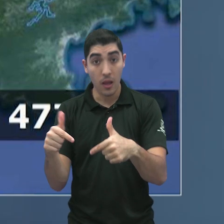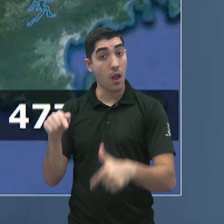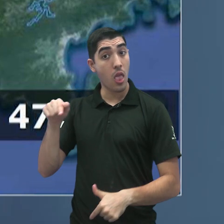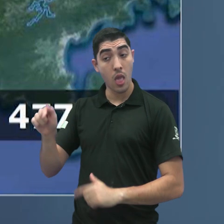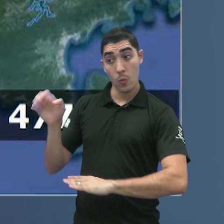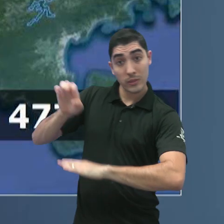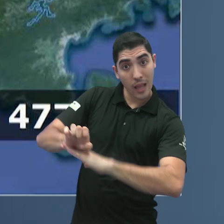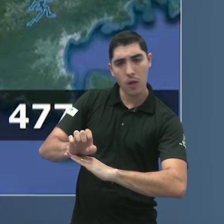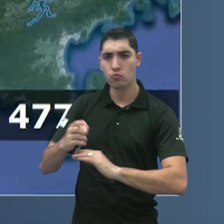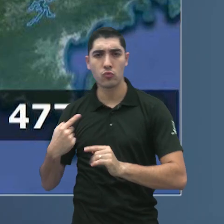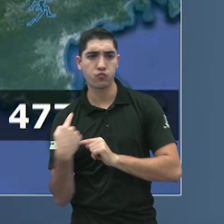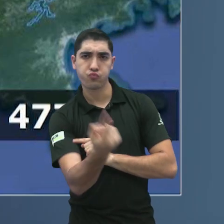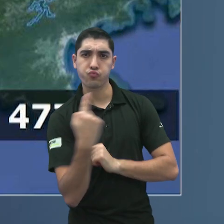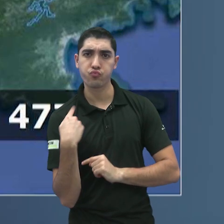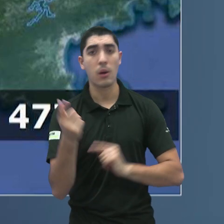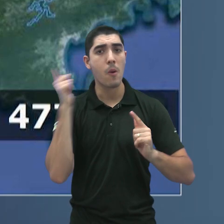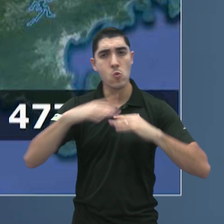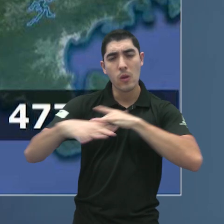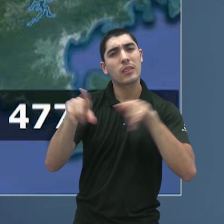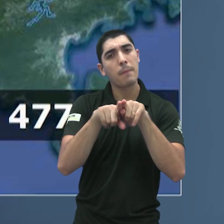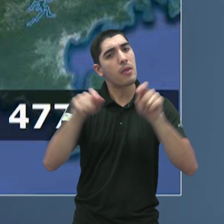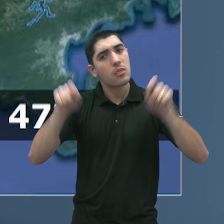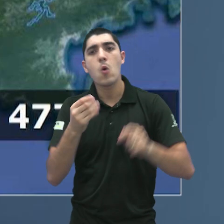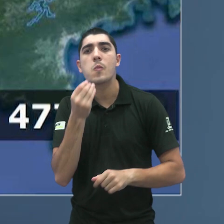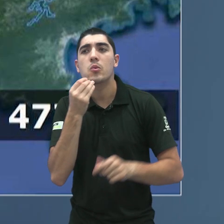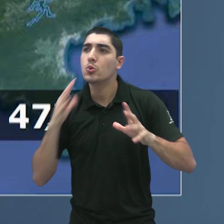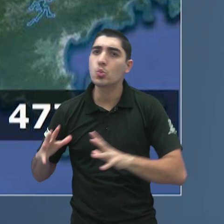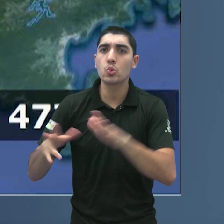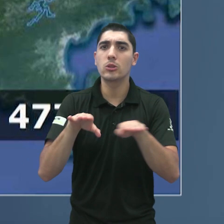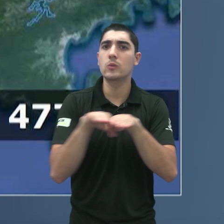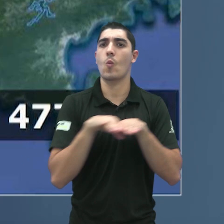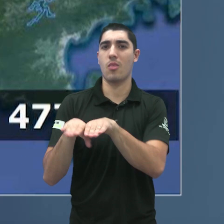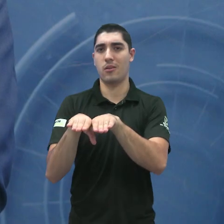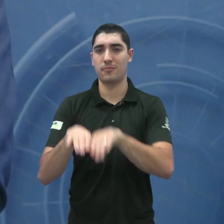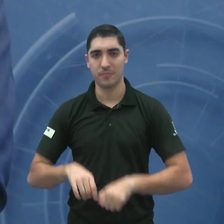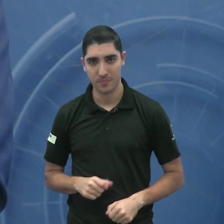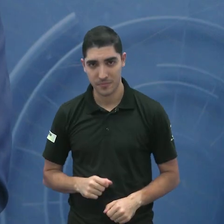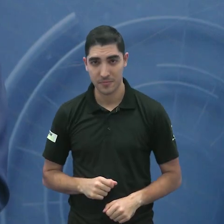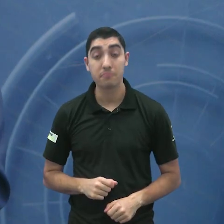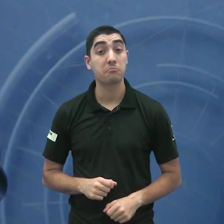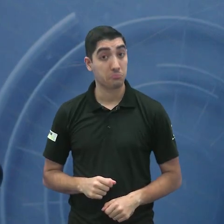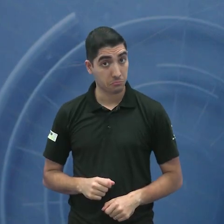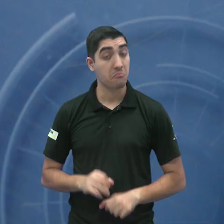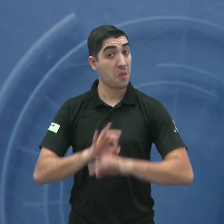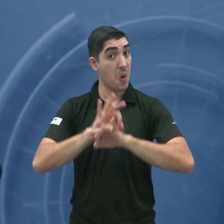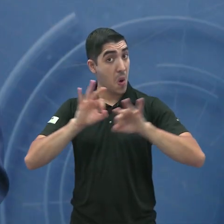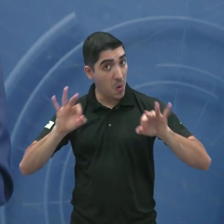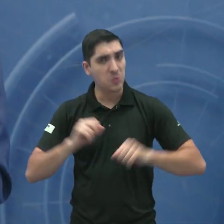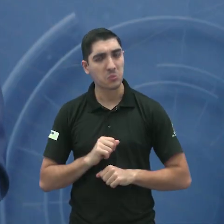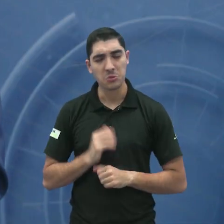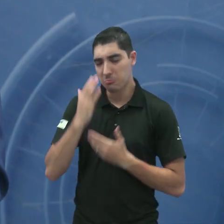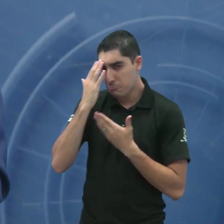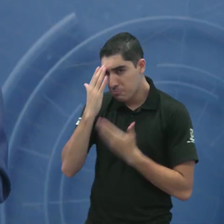ampliar mobilidade, reduzir desigualdades e dinamizar economias locais. Excelente, muito obrigado,